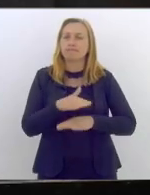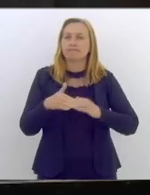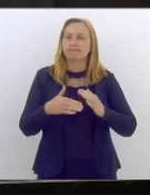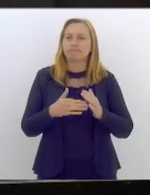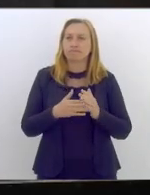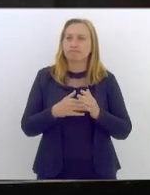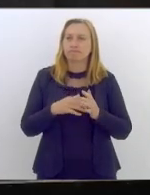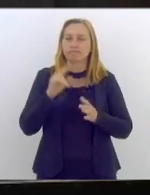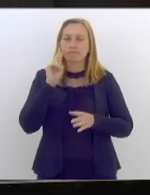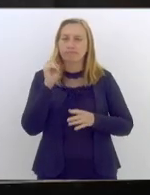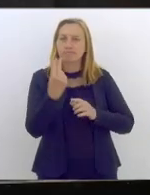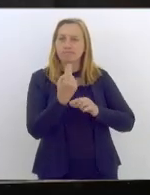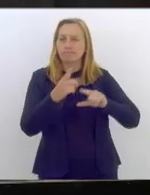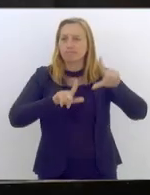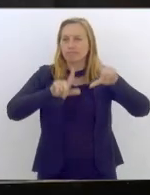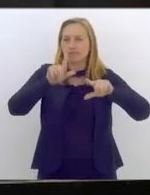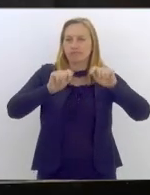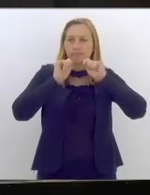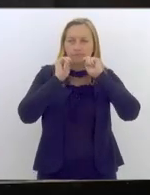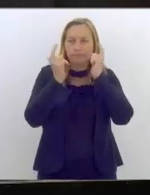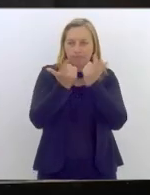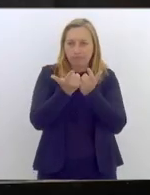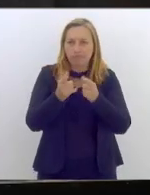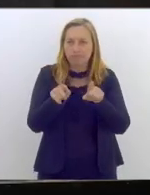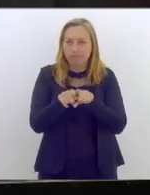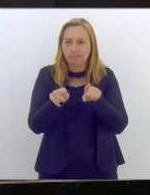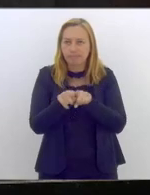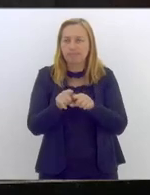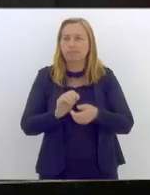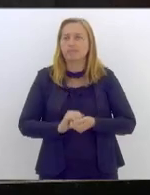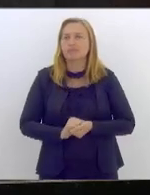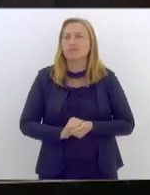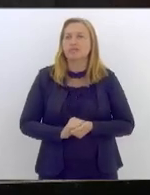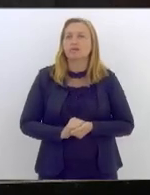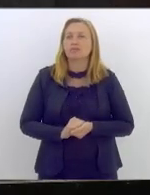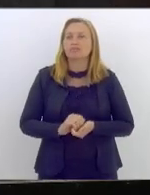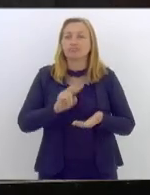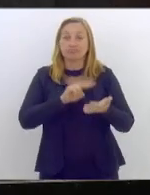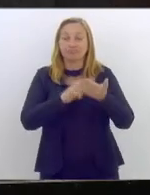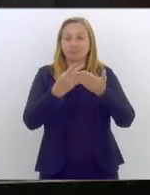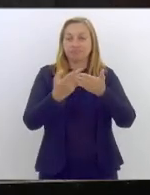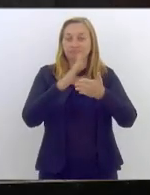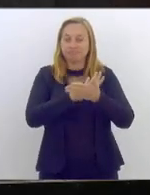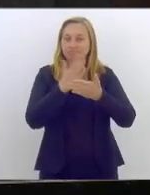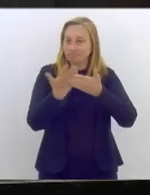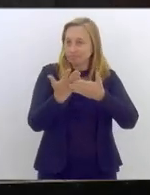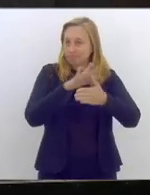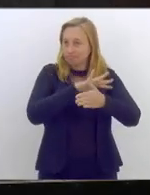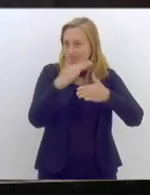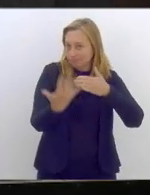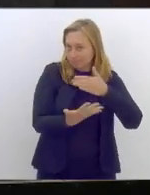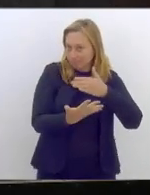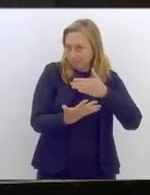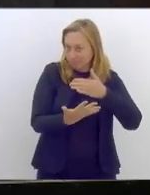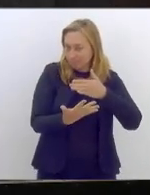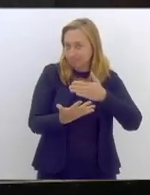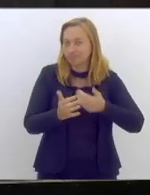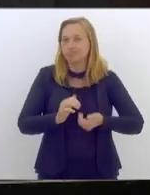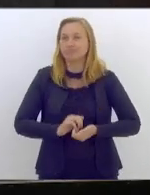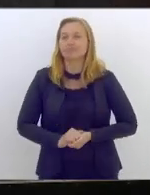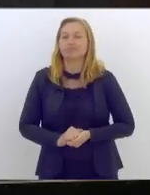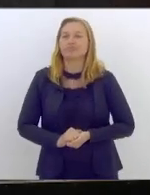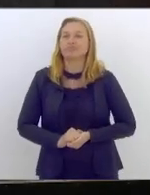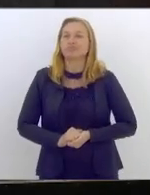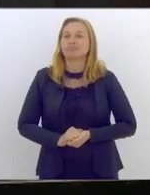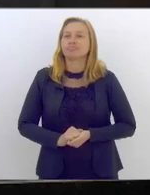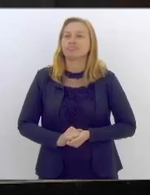telespectadores também da TV Alerge, senhora intérprete da linguagem